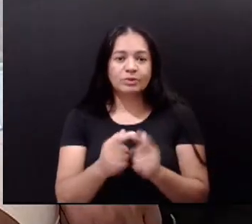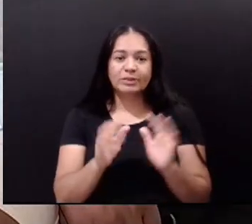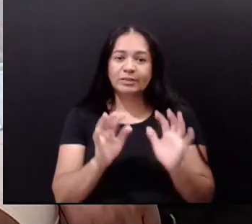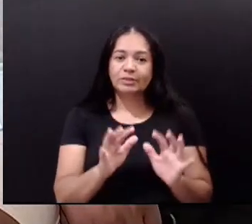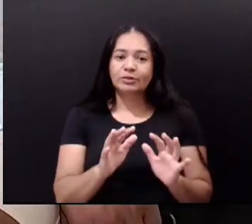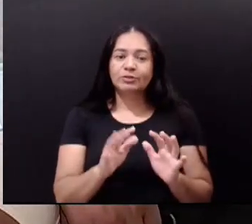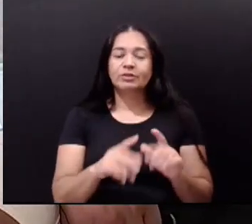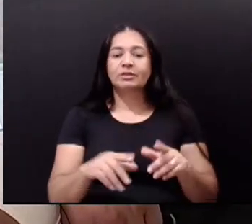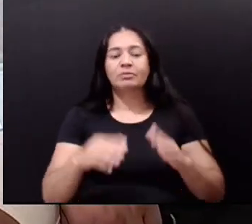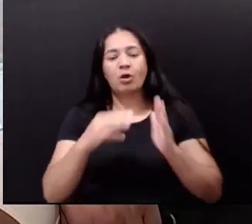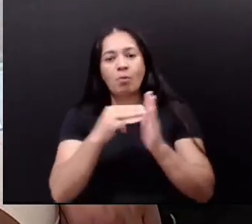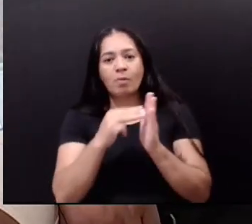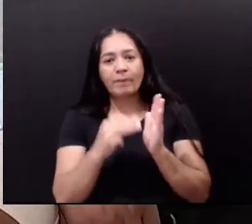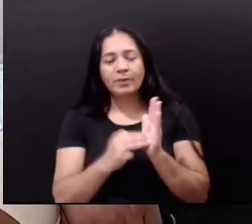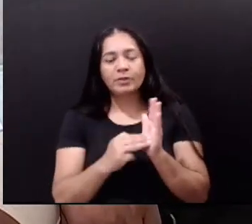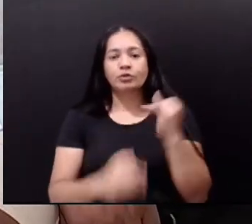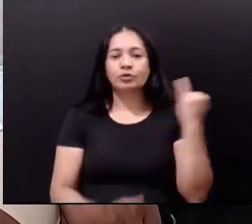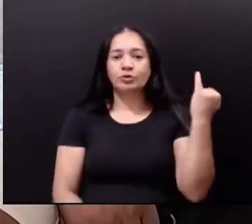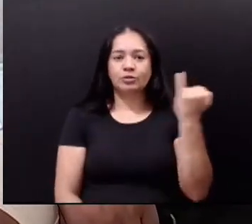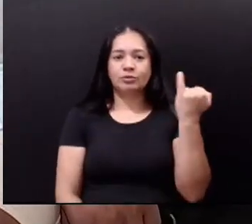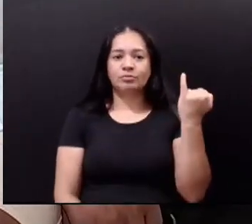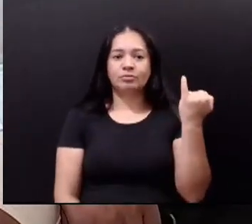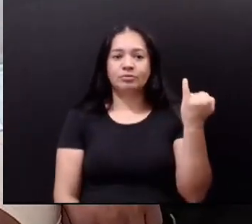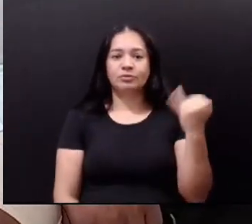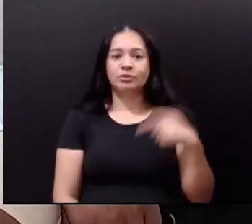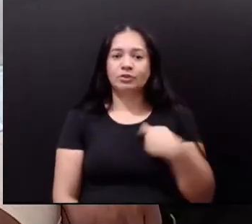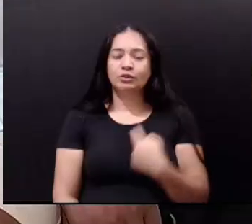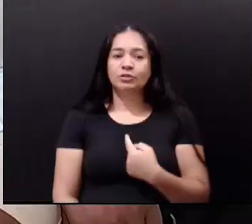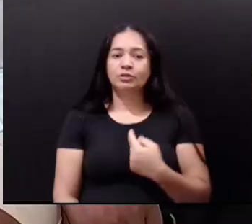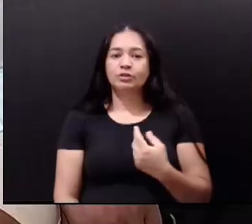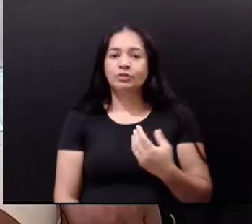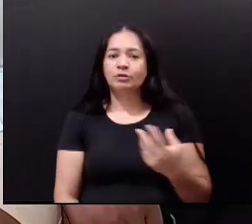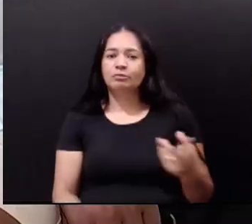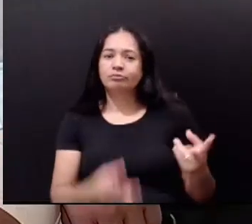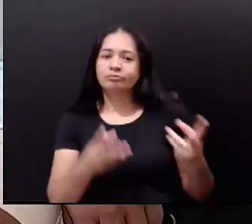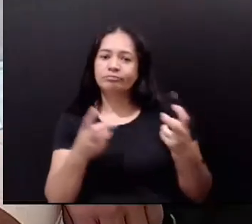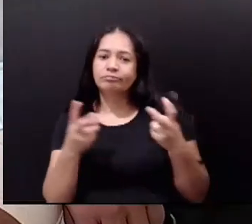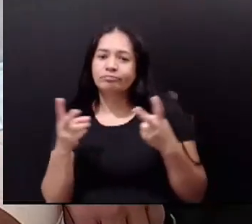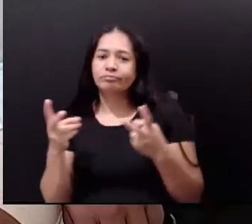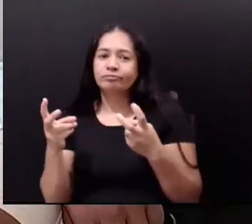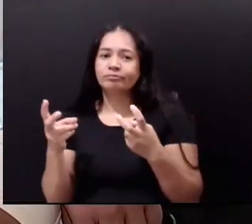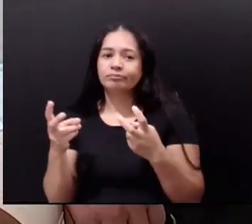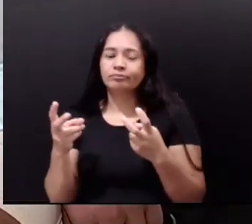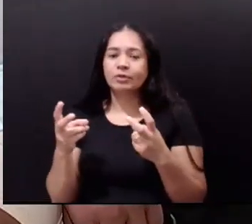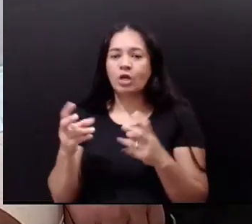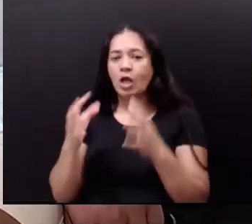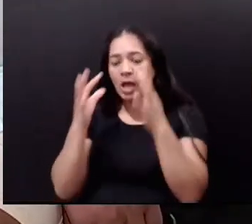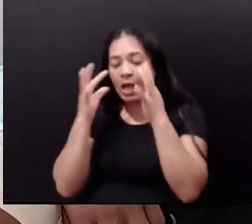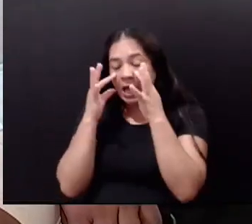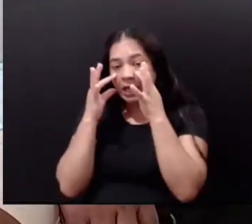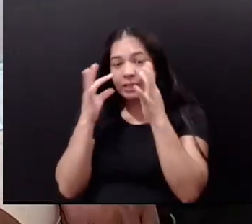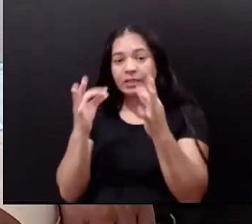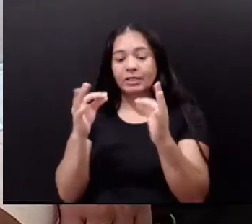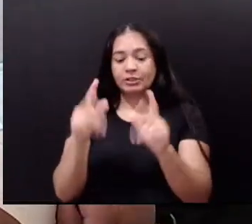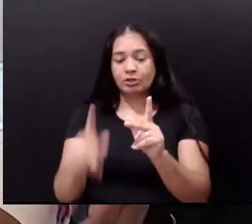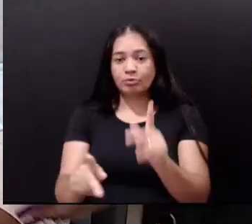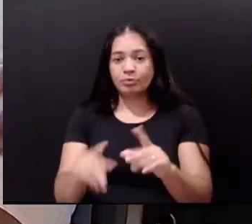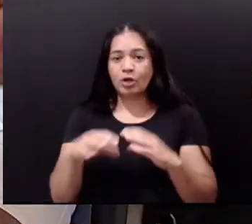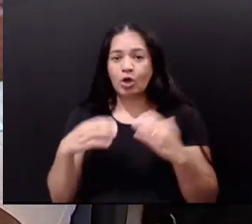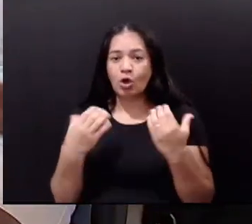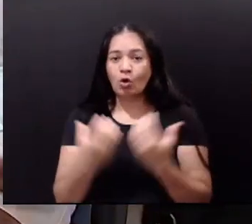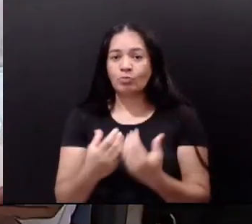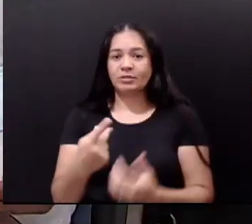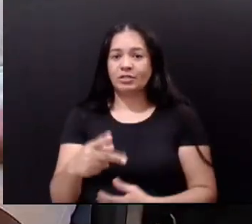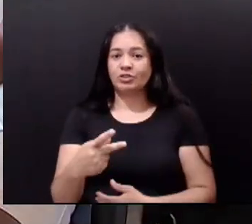muito importante, que a gente ouve, está o tempo todo escutando a comunidade. Qual é o desejo da comunidade? O que